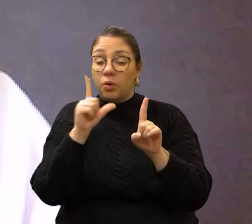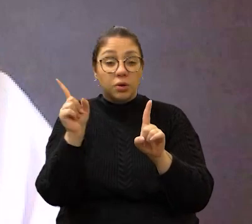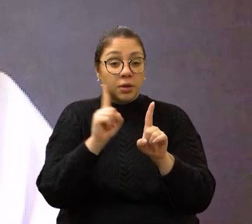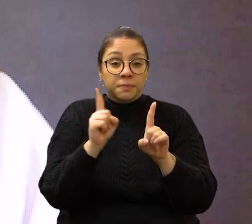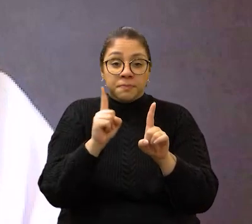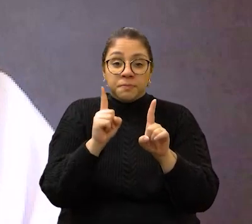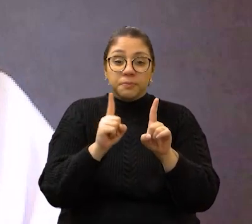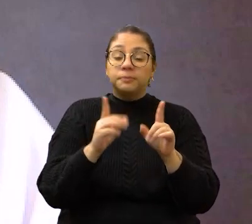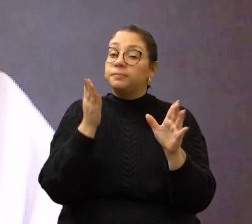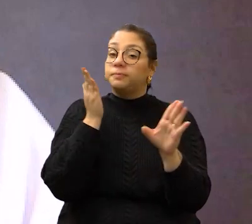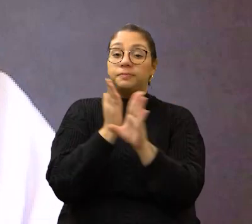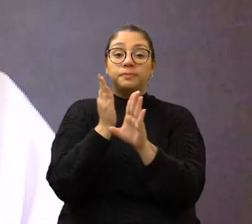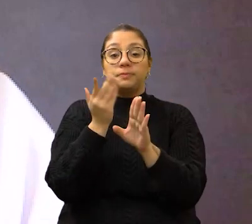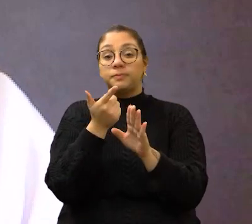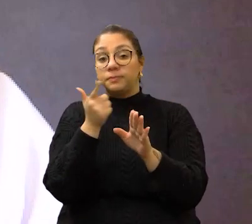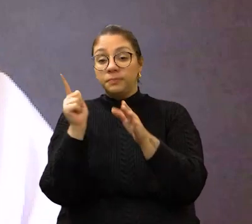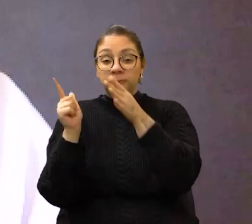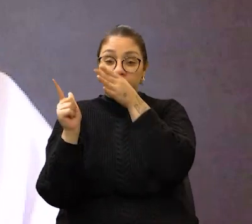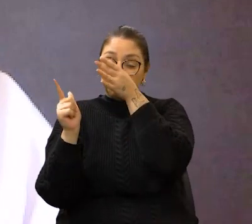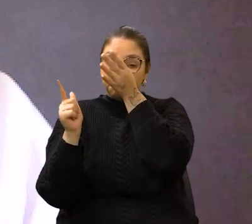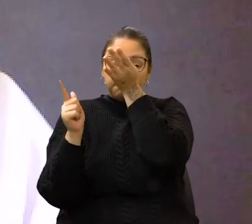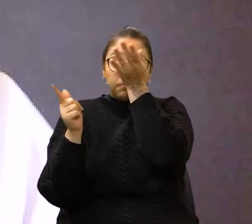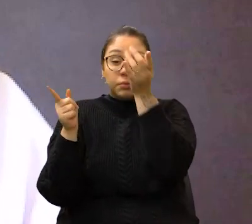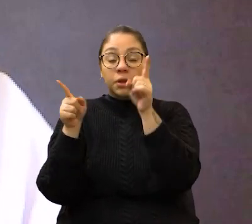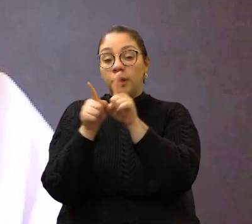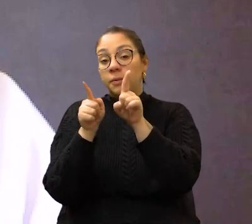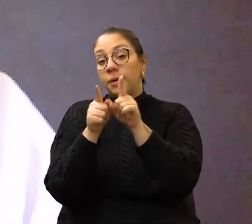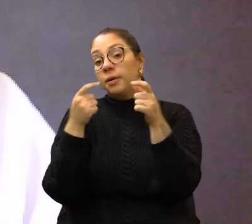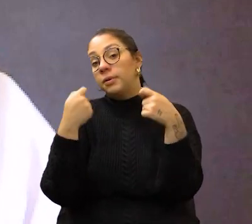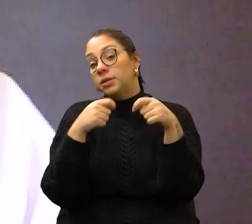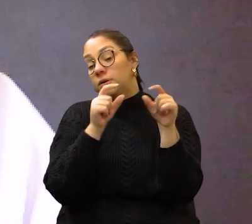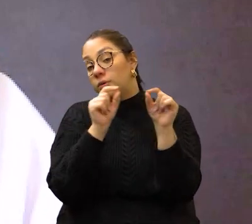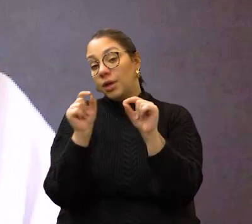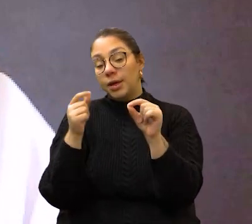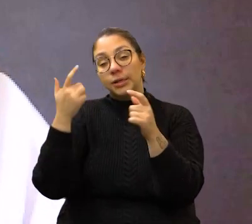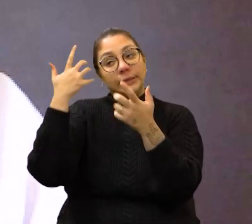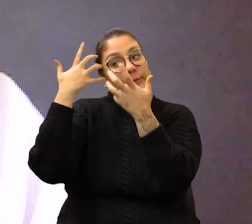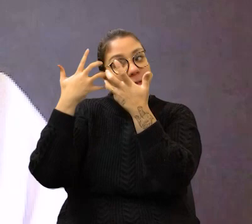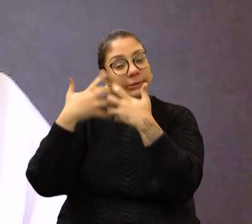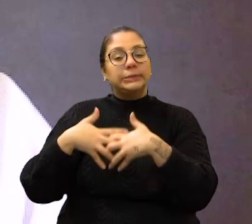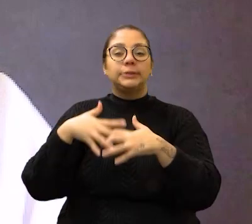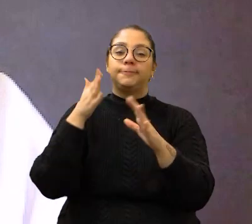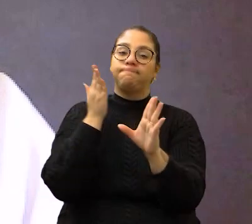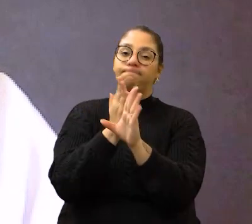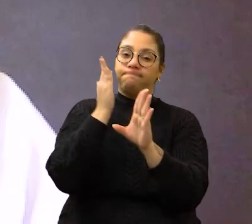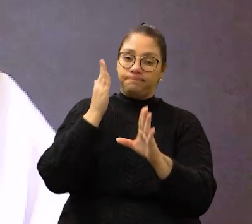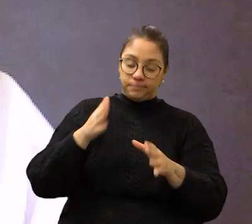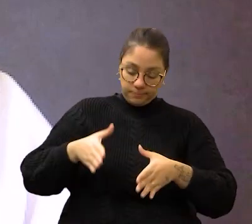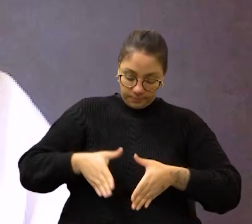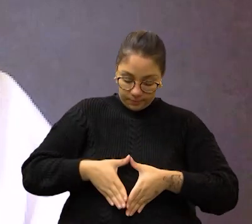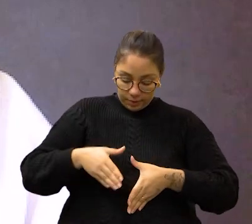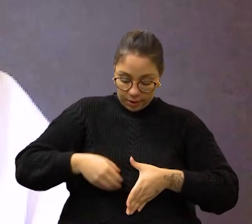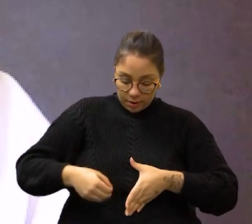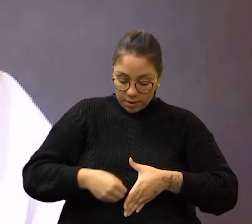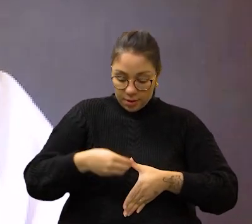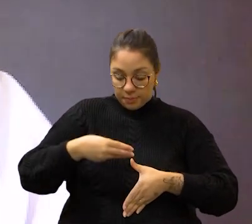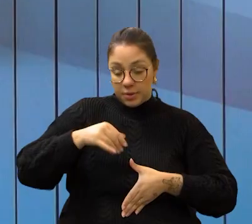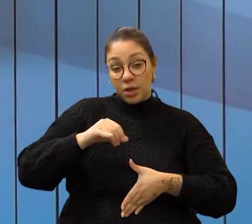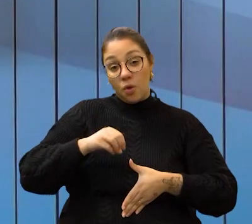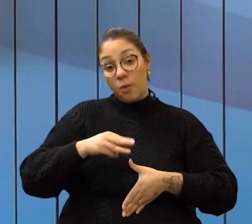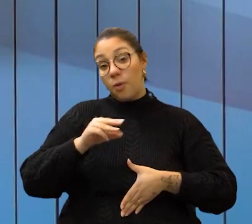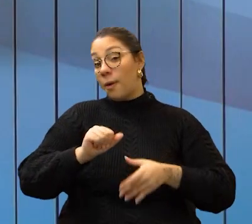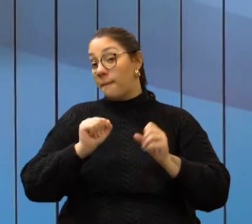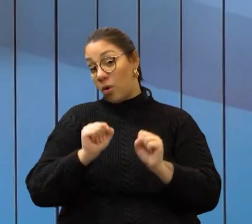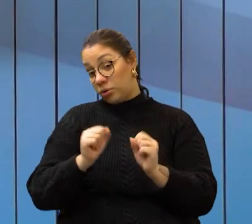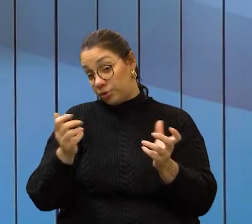consegue identificar outro diagnóstico, ela tem que sim pensar no diagnóstico de mioma. Maravilha.